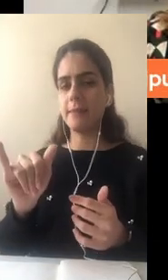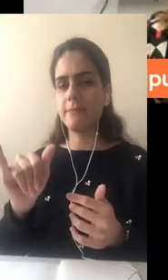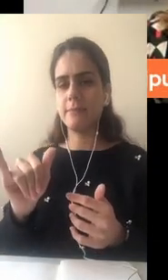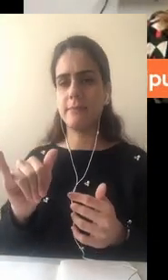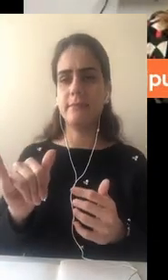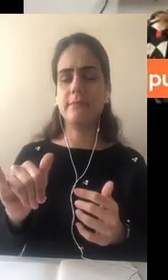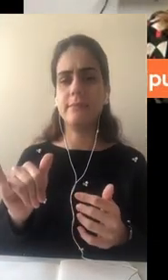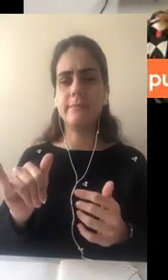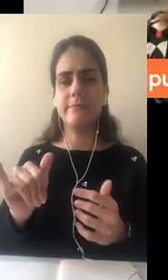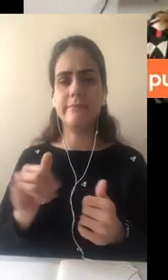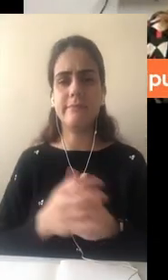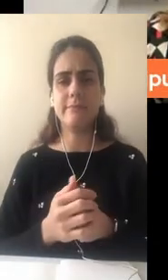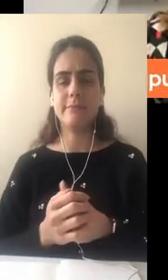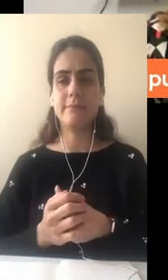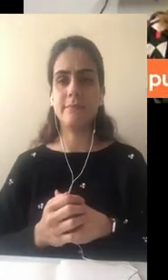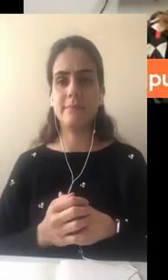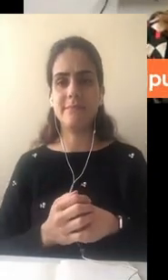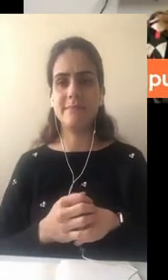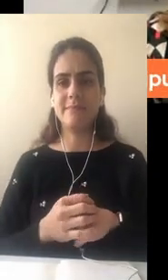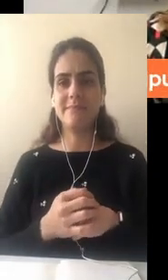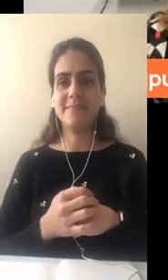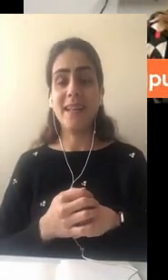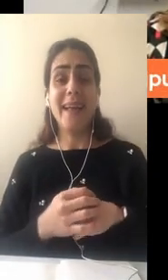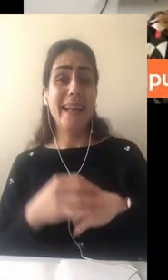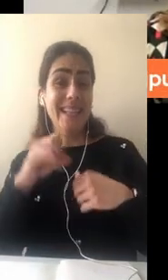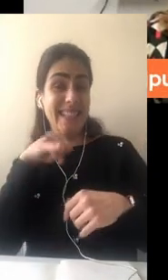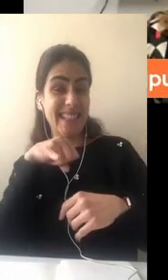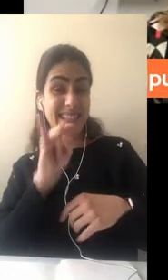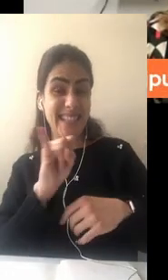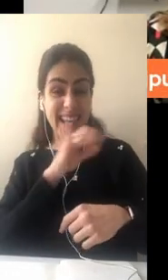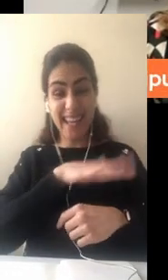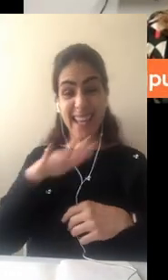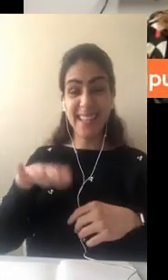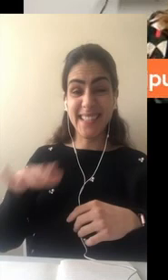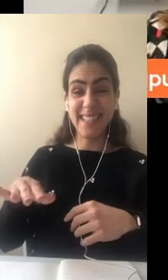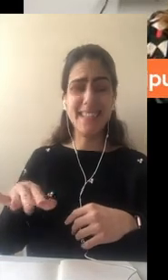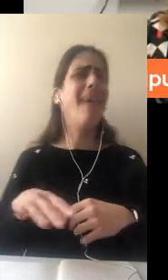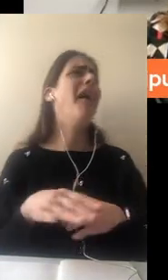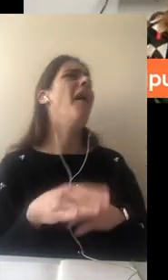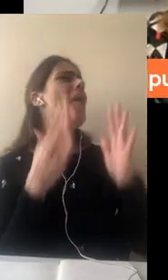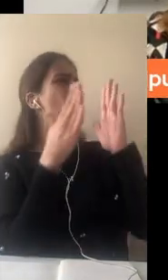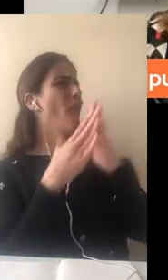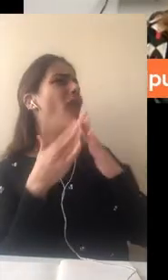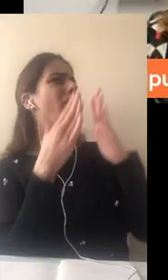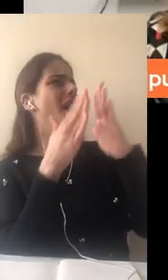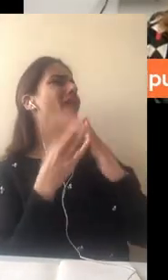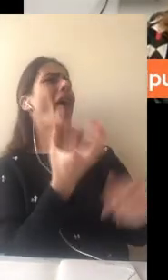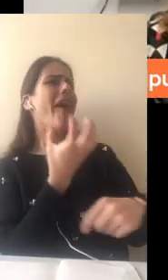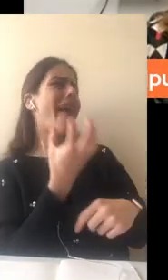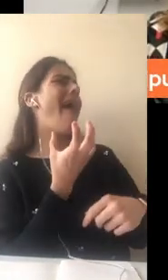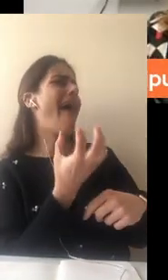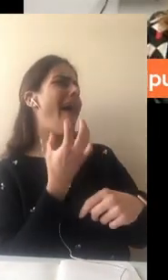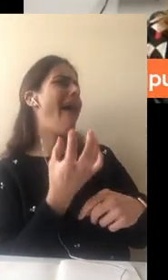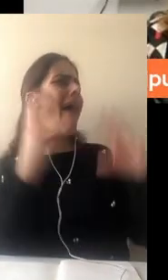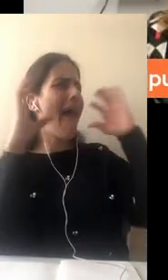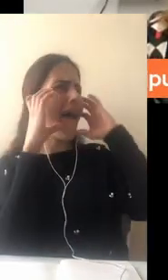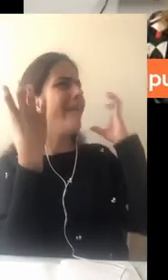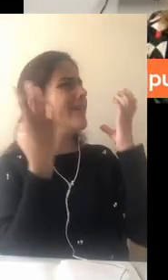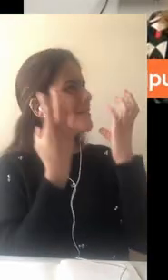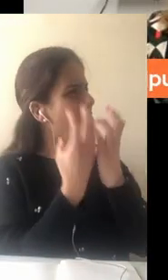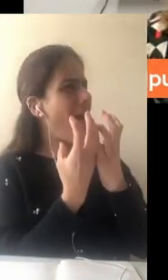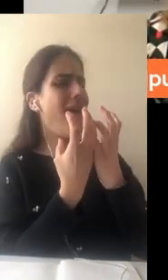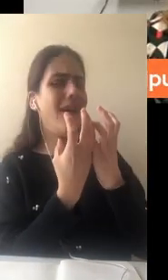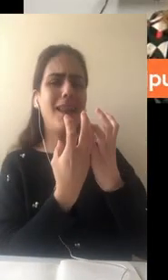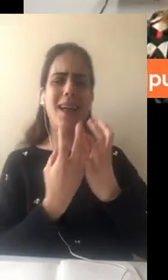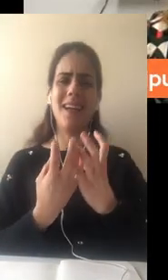seu filho, não vai falar, se ele tá, mas eu quero muito, eu não